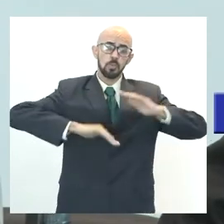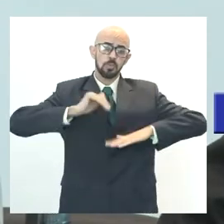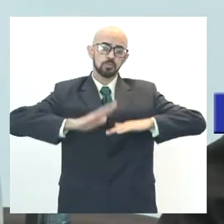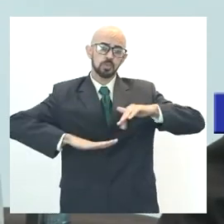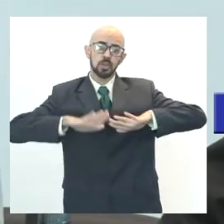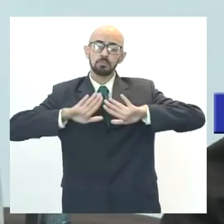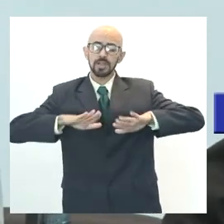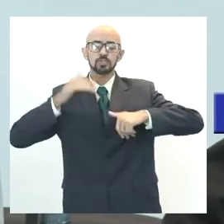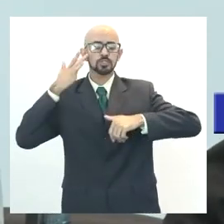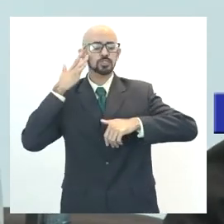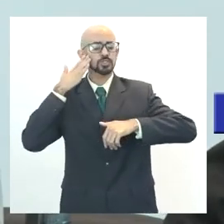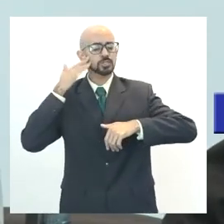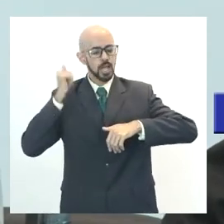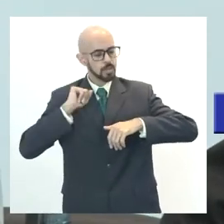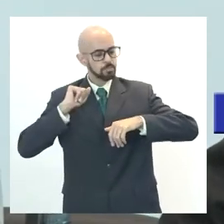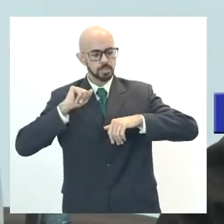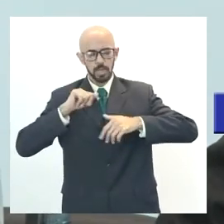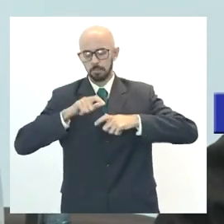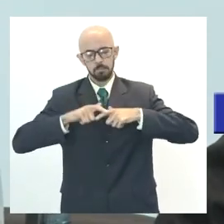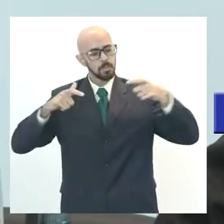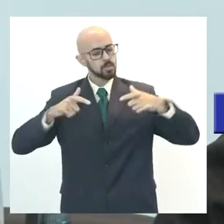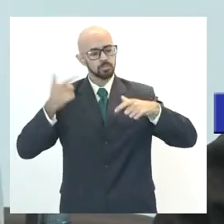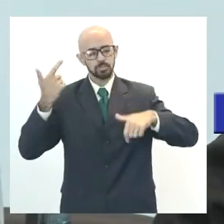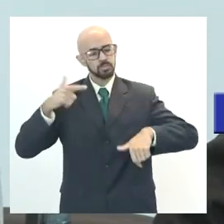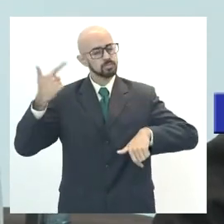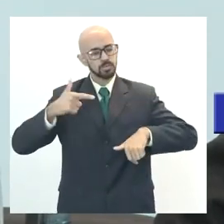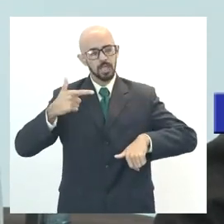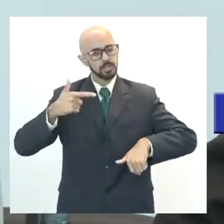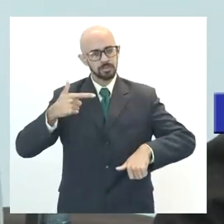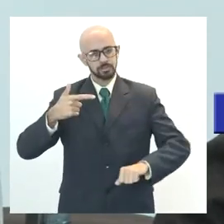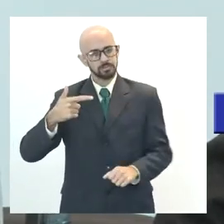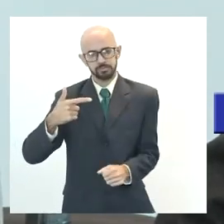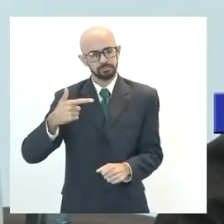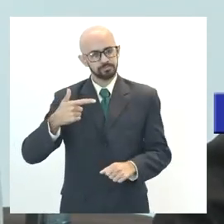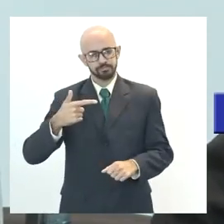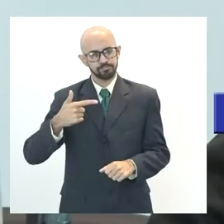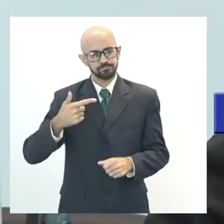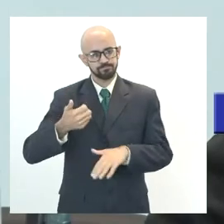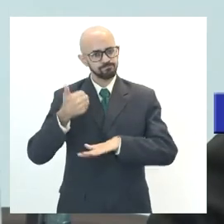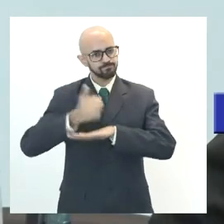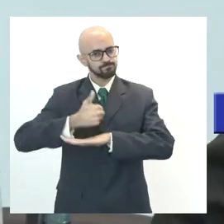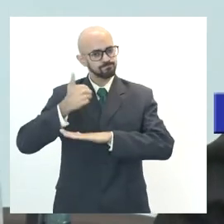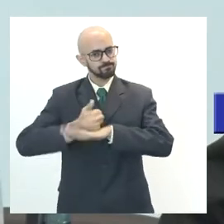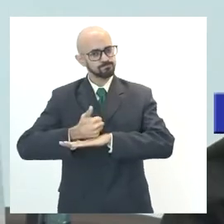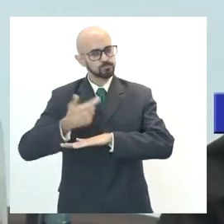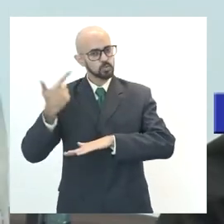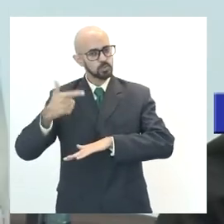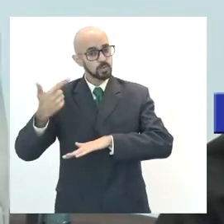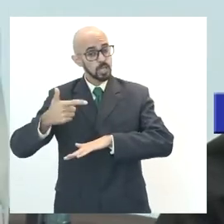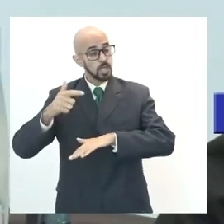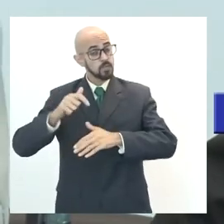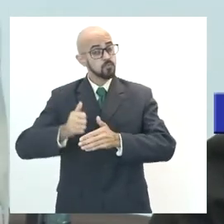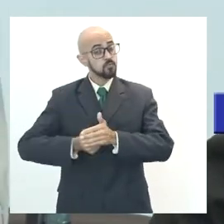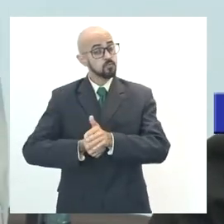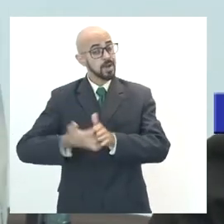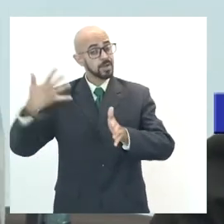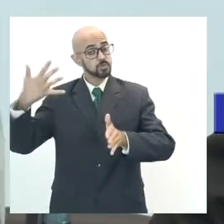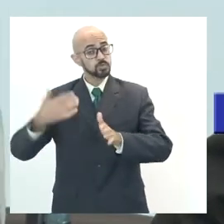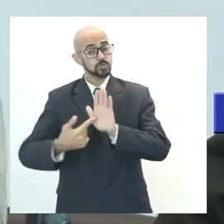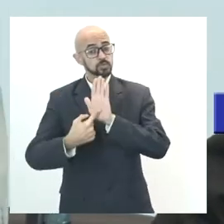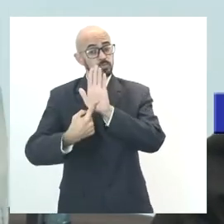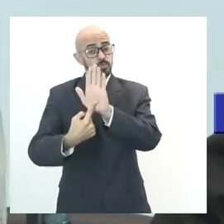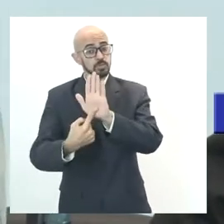muitos deles não são técnicos muito menos qualificados pelo contrário muitos hoje já estão demonstrando que são corruptos